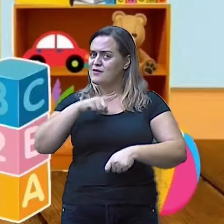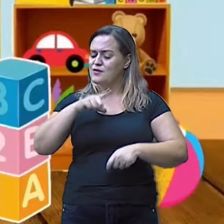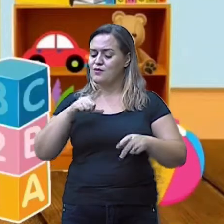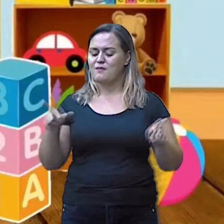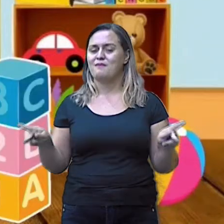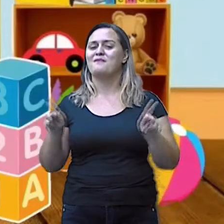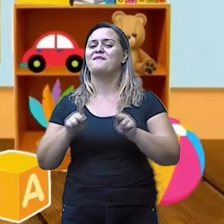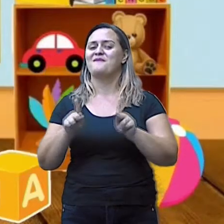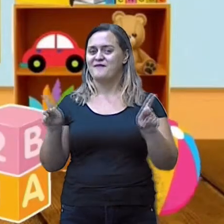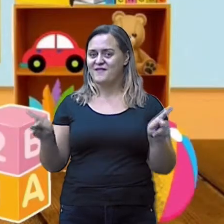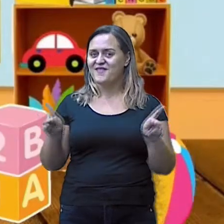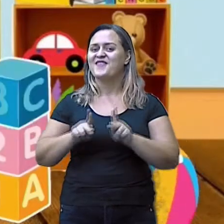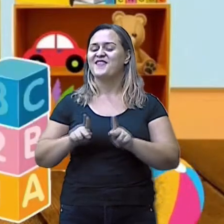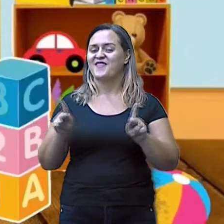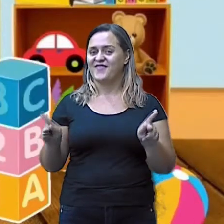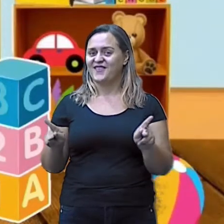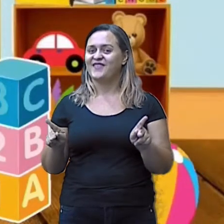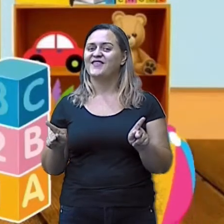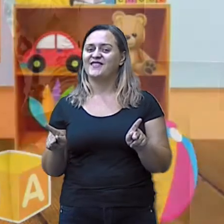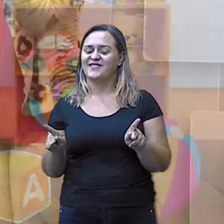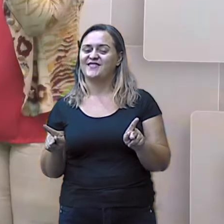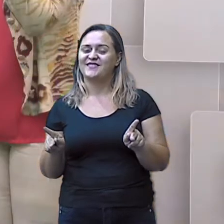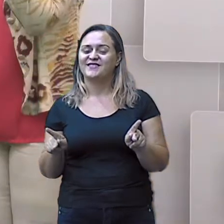um professor.